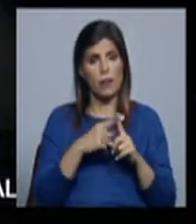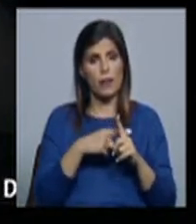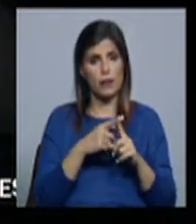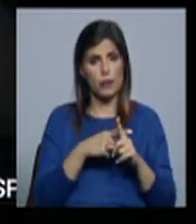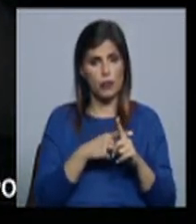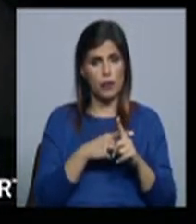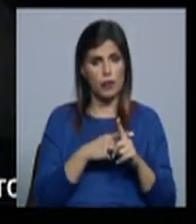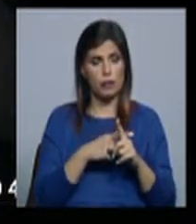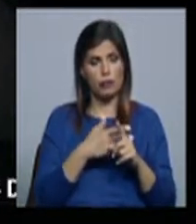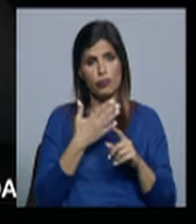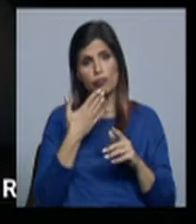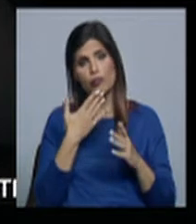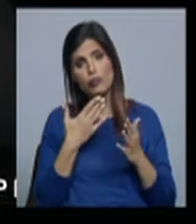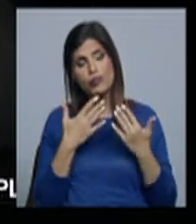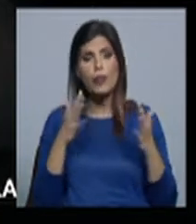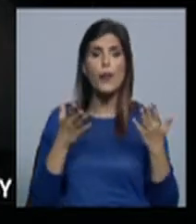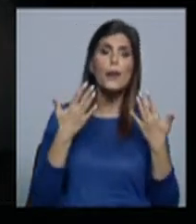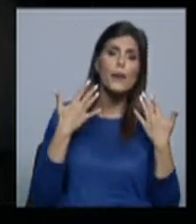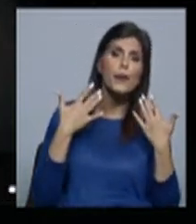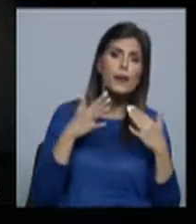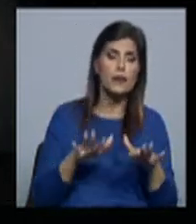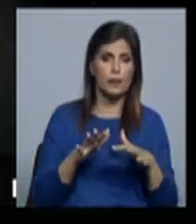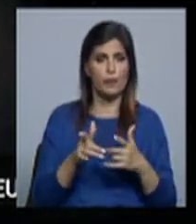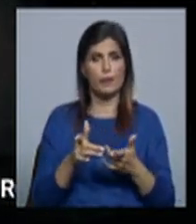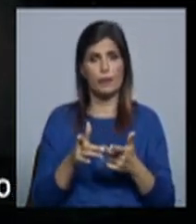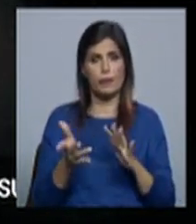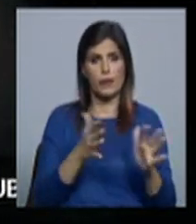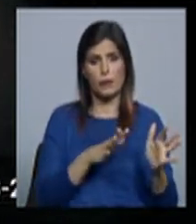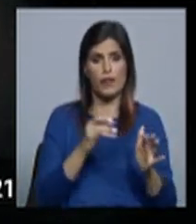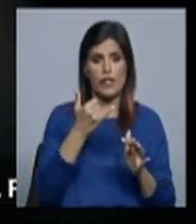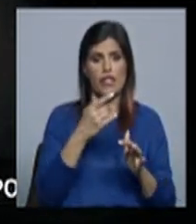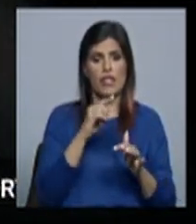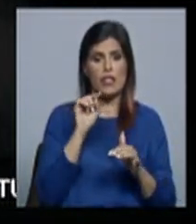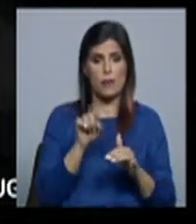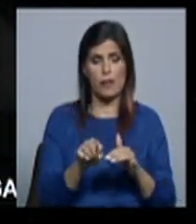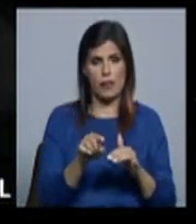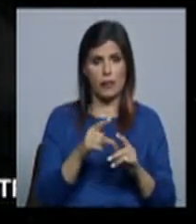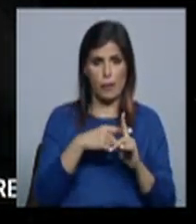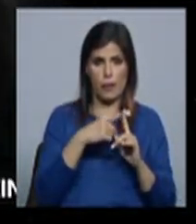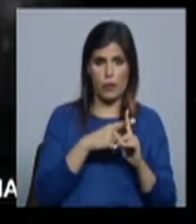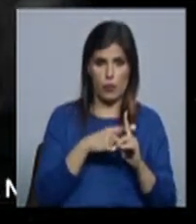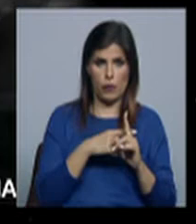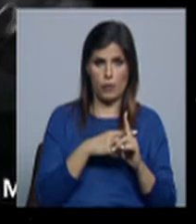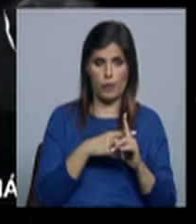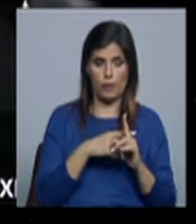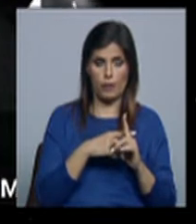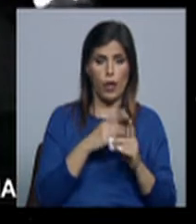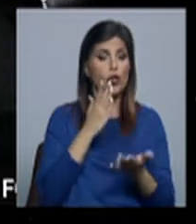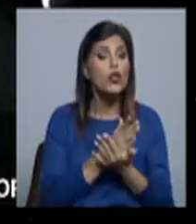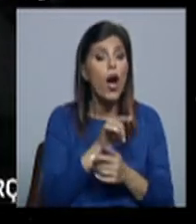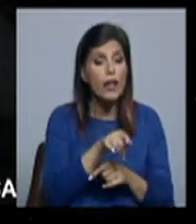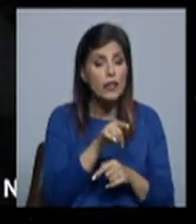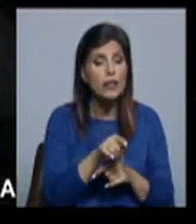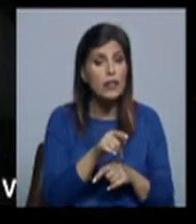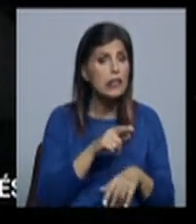mais fresca, digamos assim. Olha, mais fresca entre nós, são cerca de 26 mil graus. E, portanto, só nessa altura